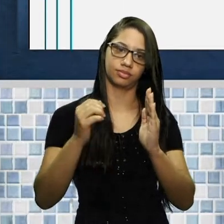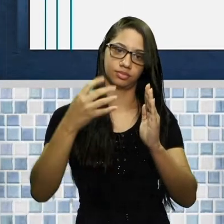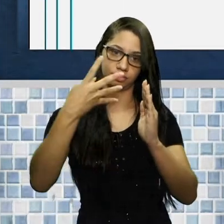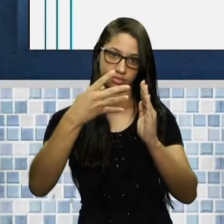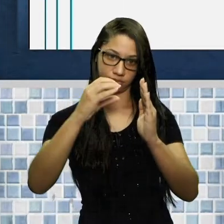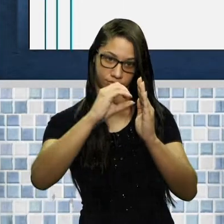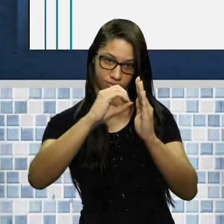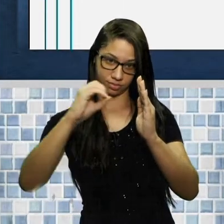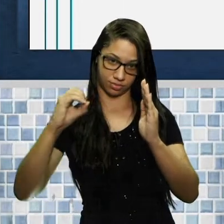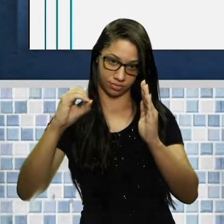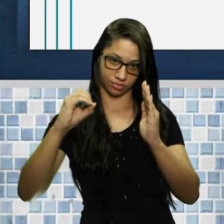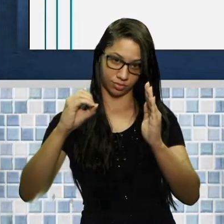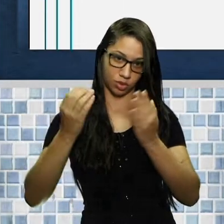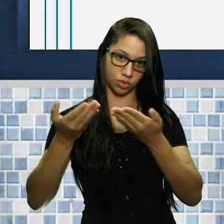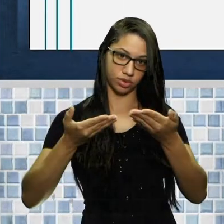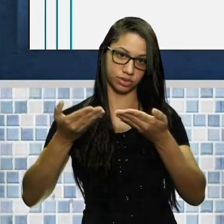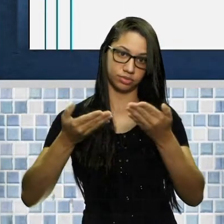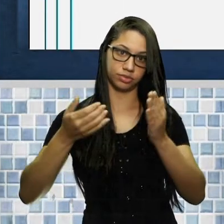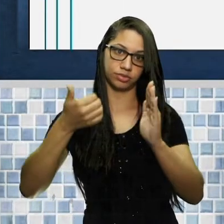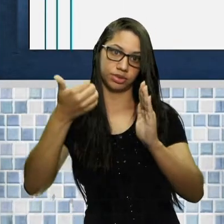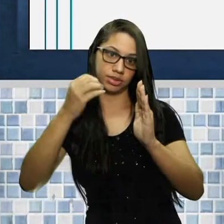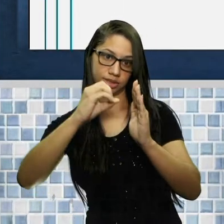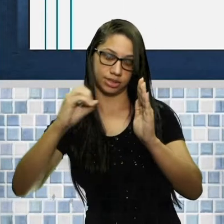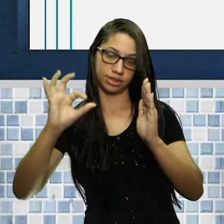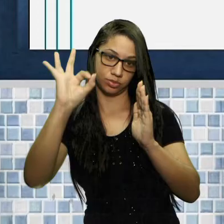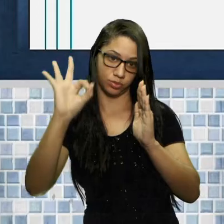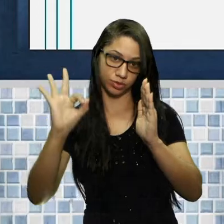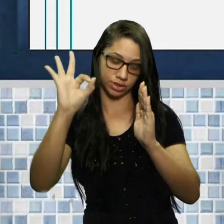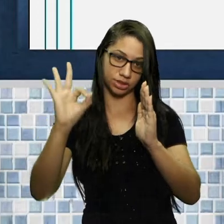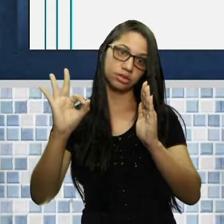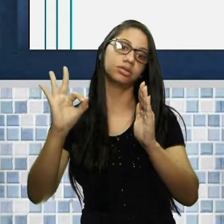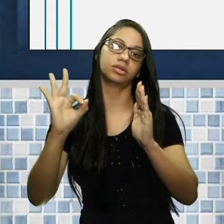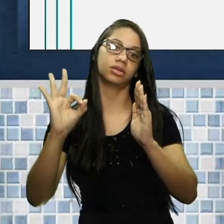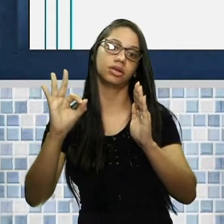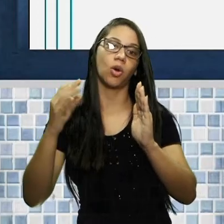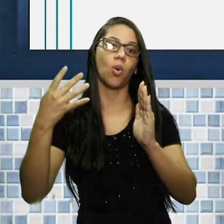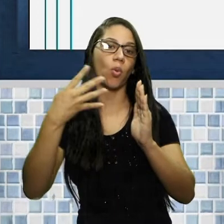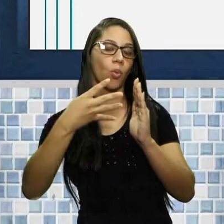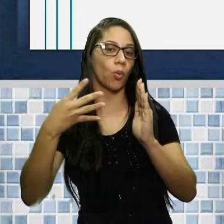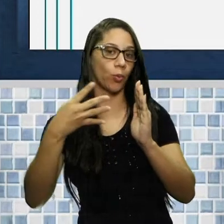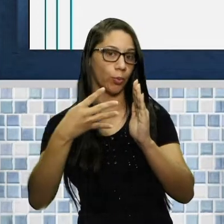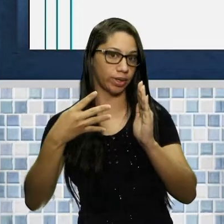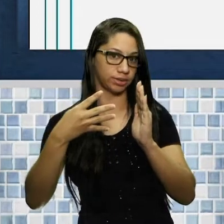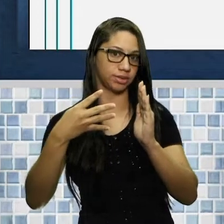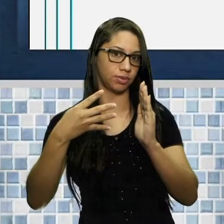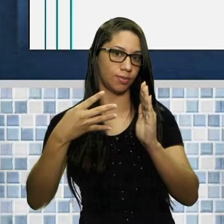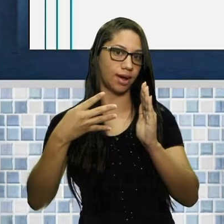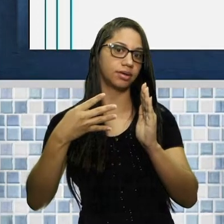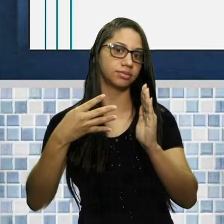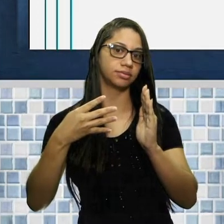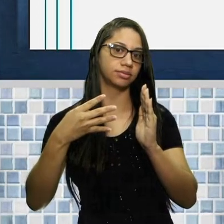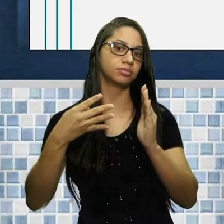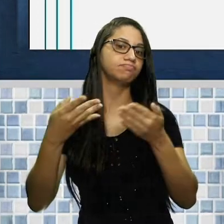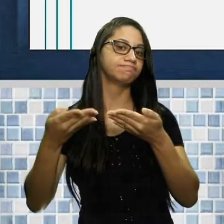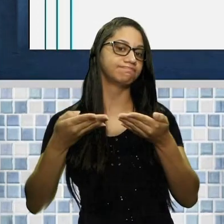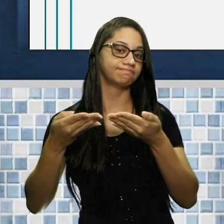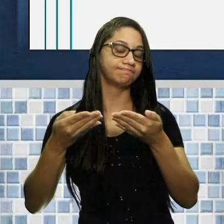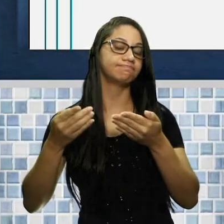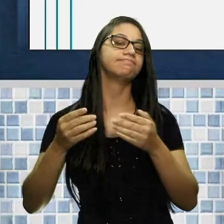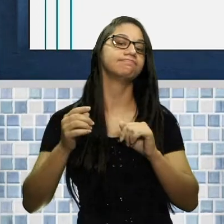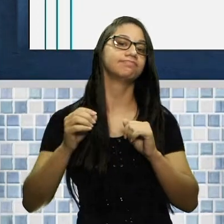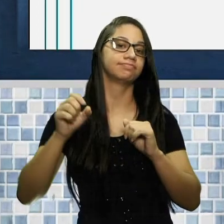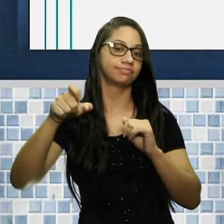que 400 corresponde a 100%. E se eu quero saber R$ 44,00, equivale a